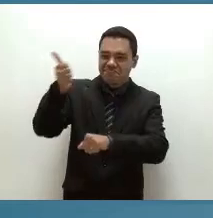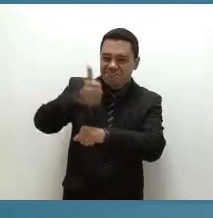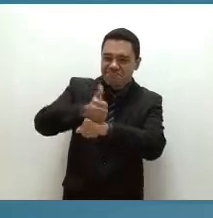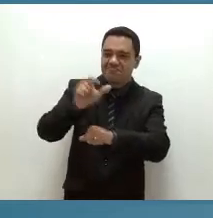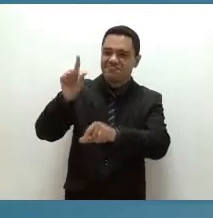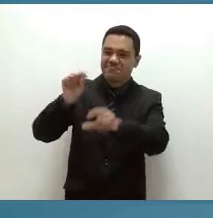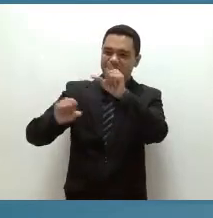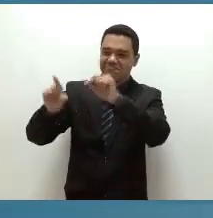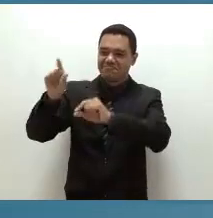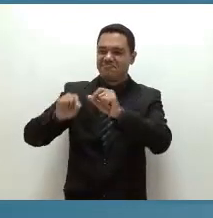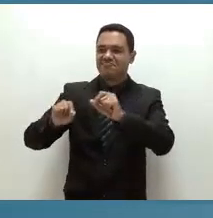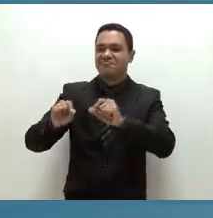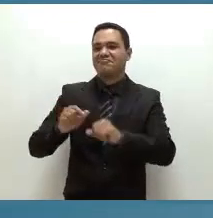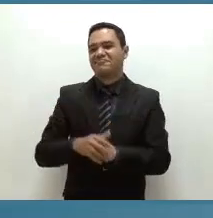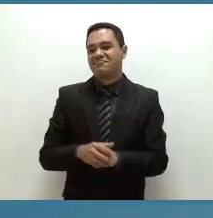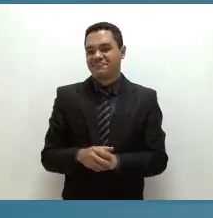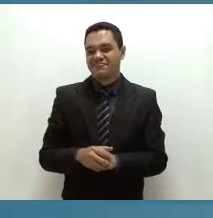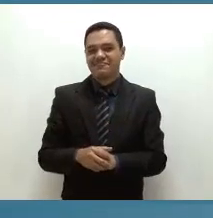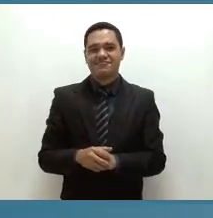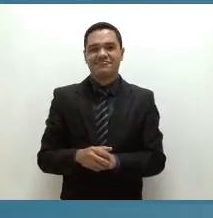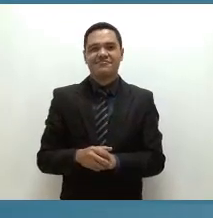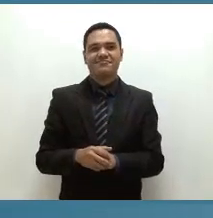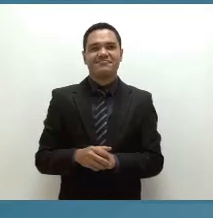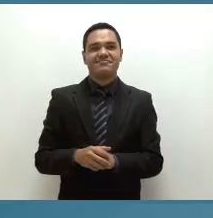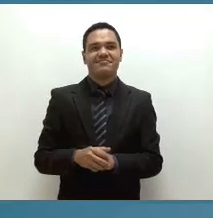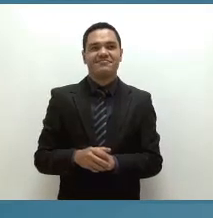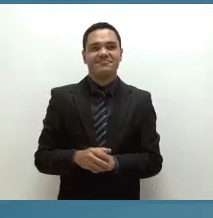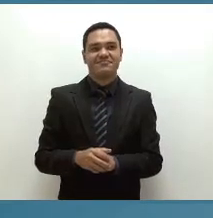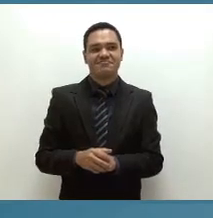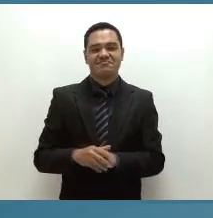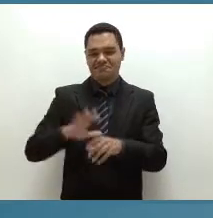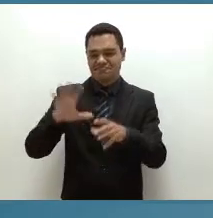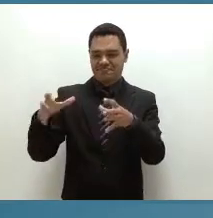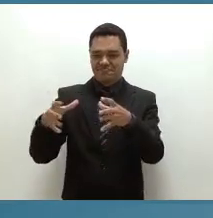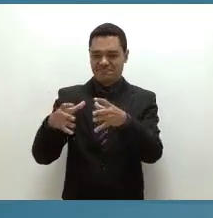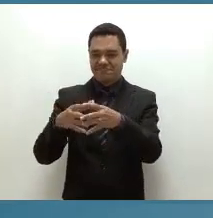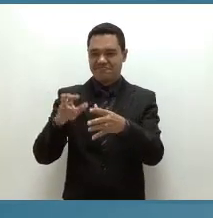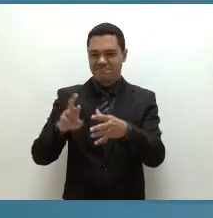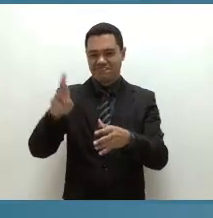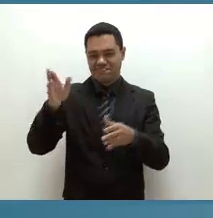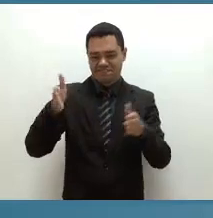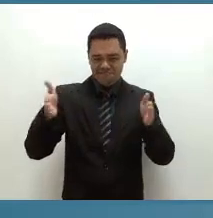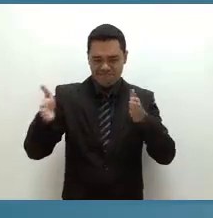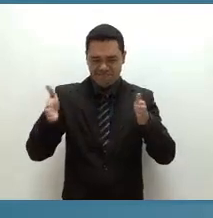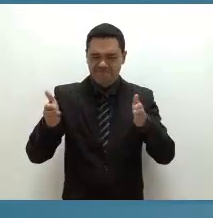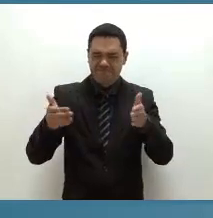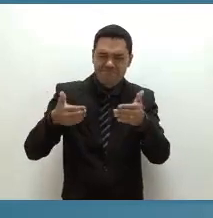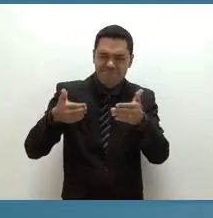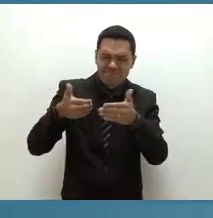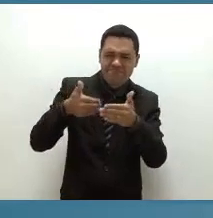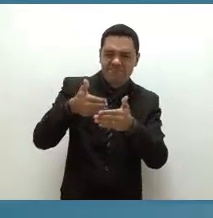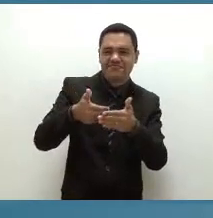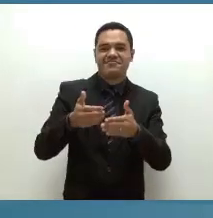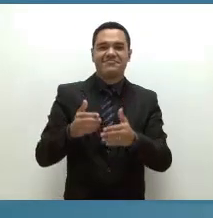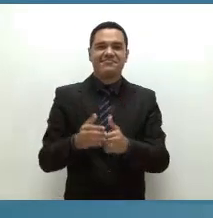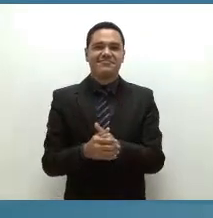eleitos para dirigir o biênio que se aproxima